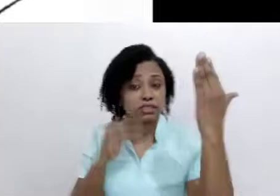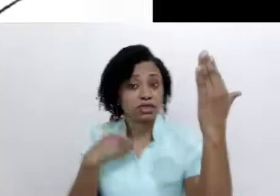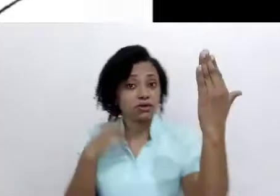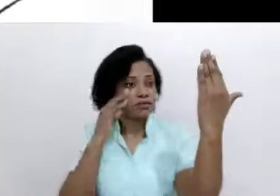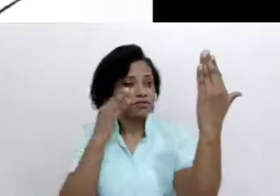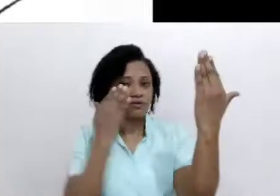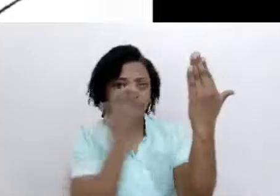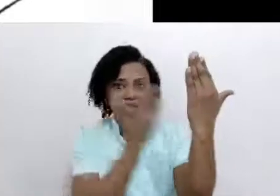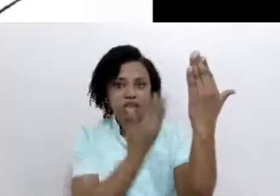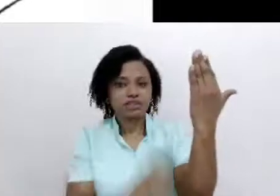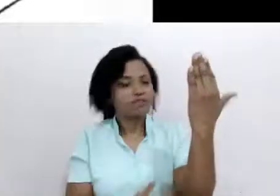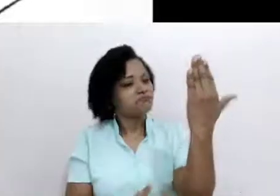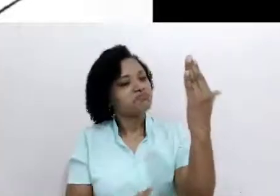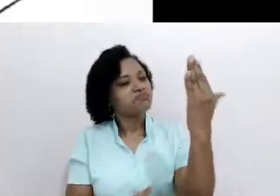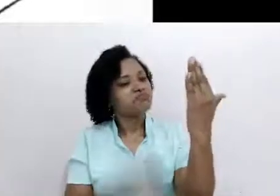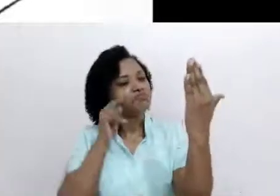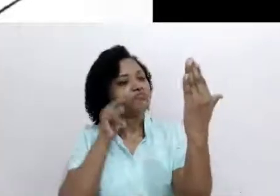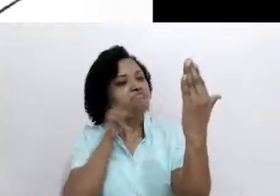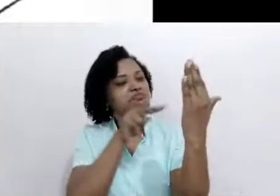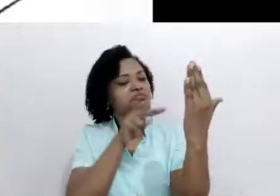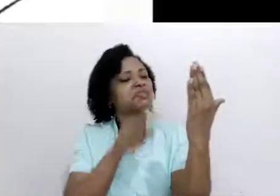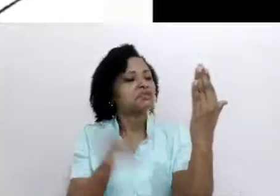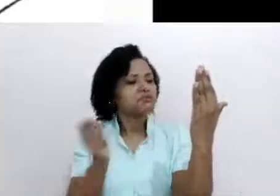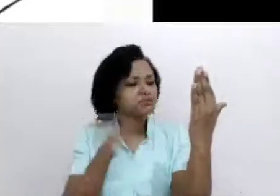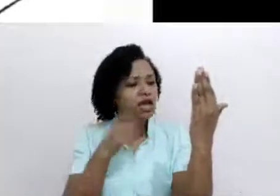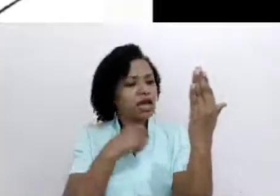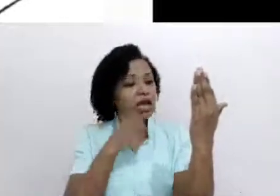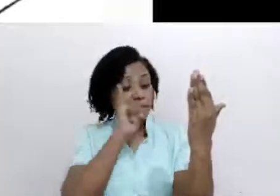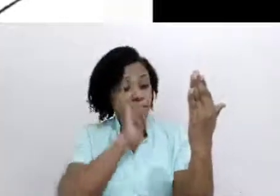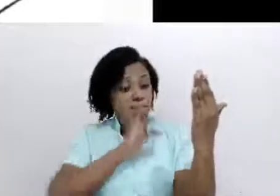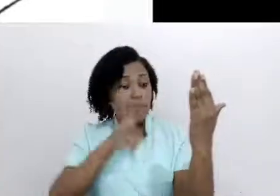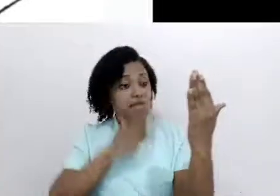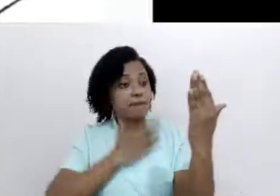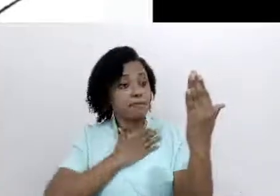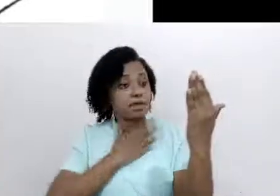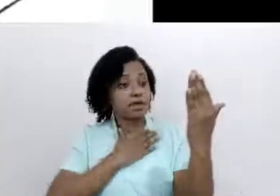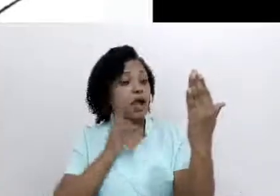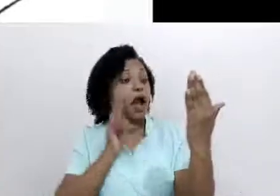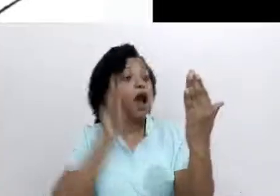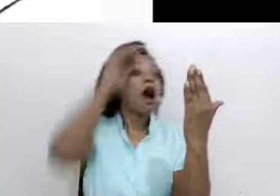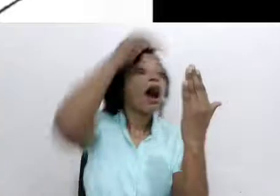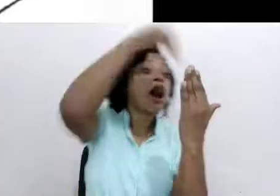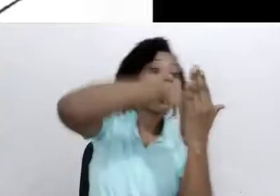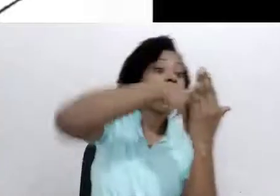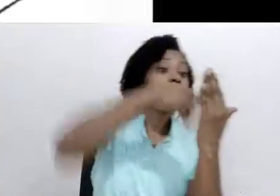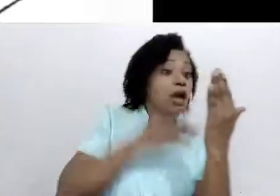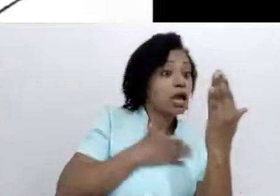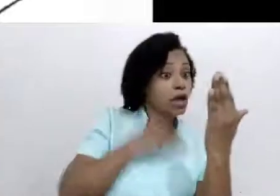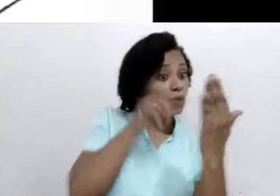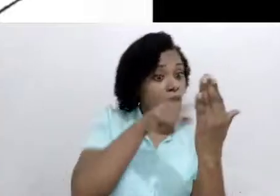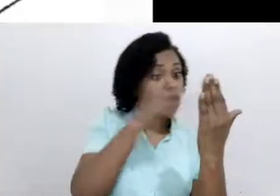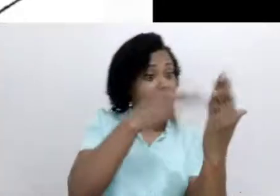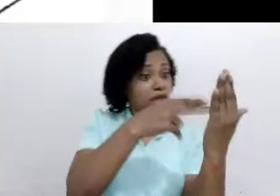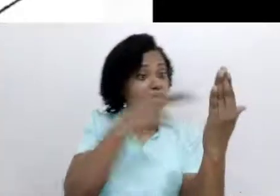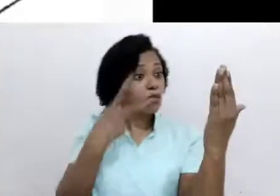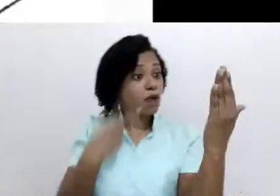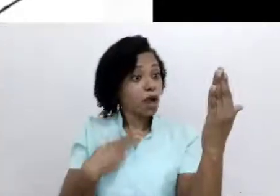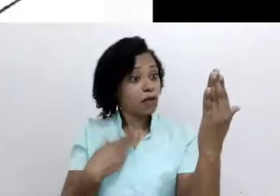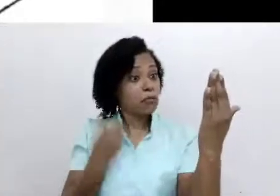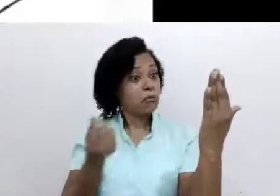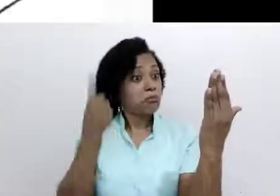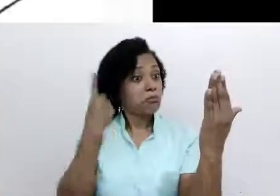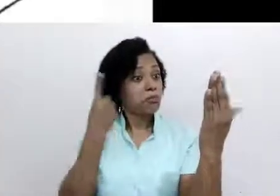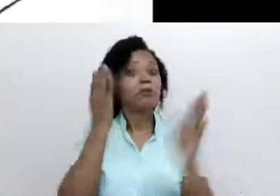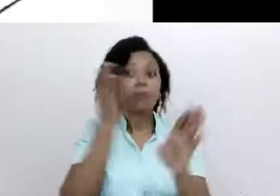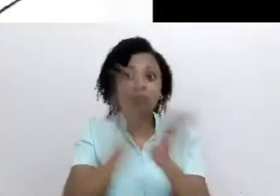Se a gente ficar na frente de um espelho, a gente consegue enxergar a nossa imagem lá dentro do espelho, justamente por conta desses raios de